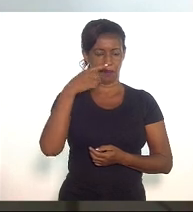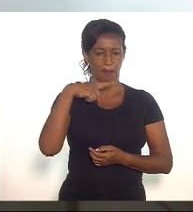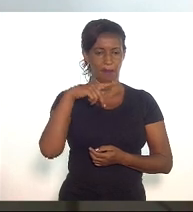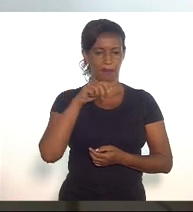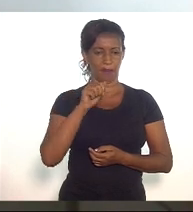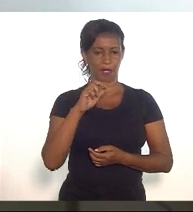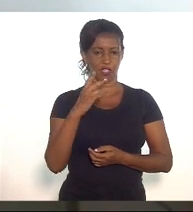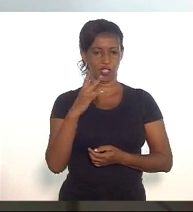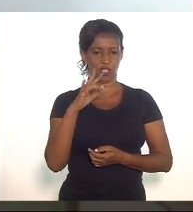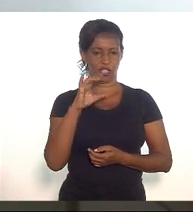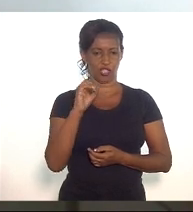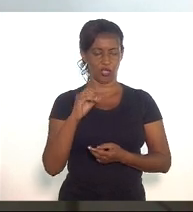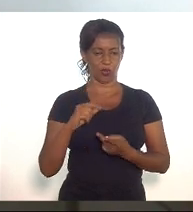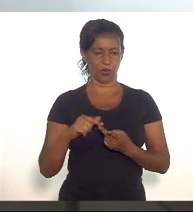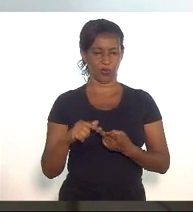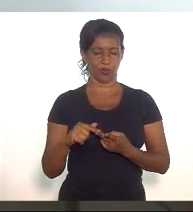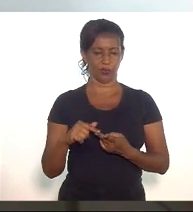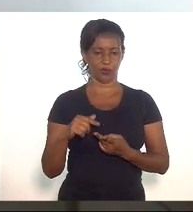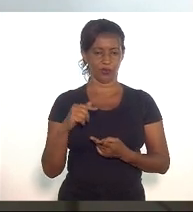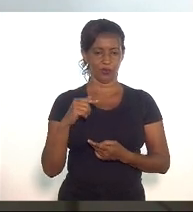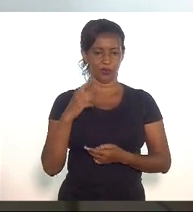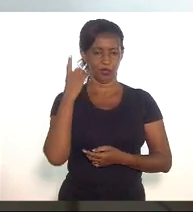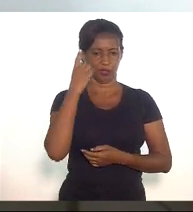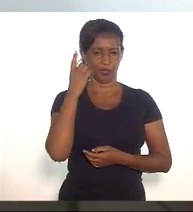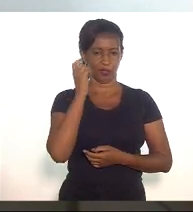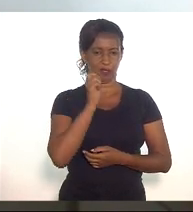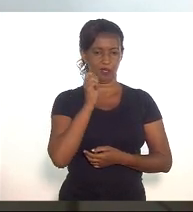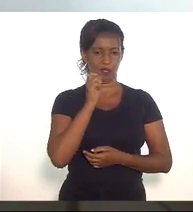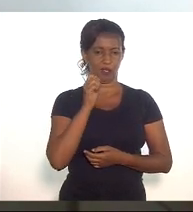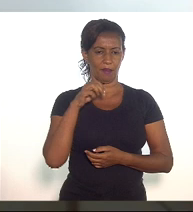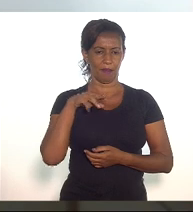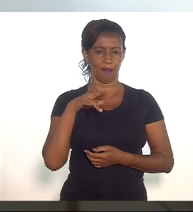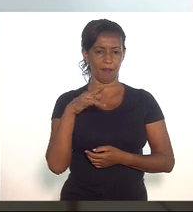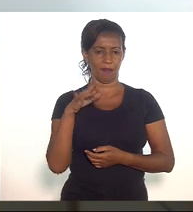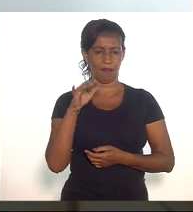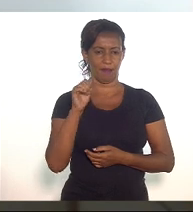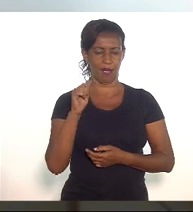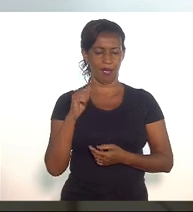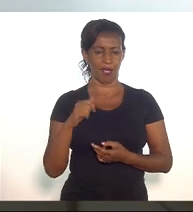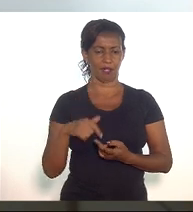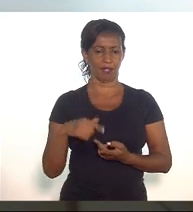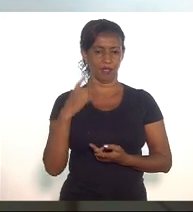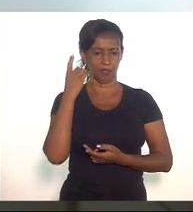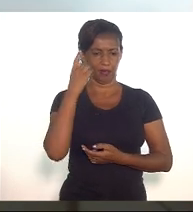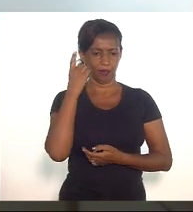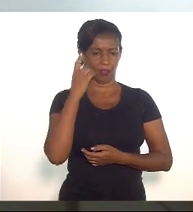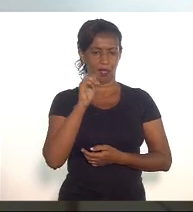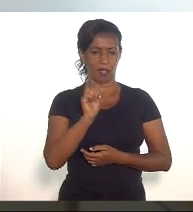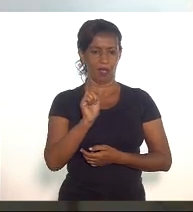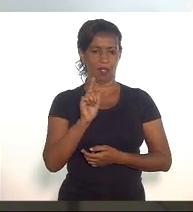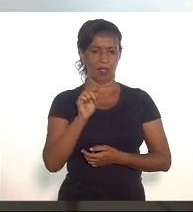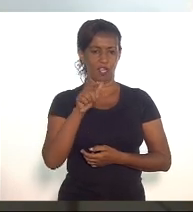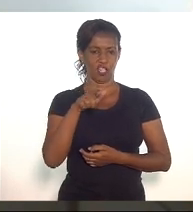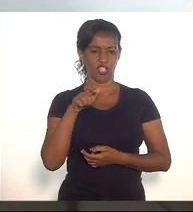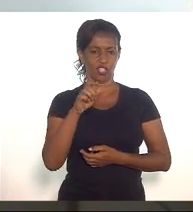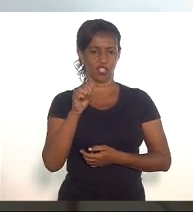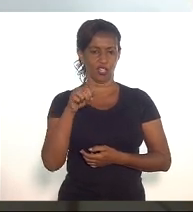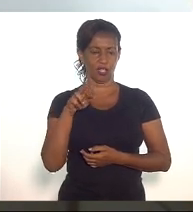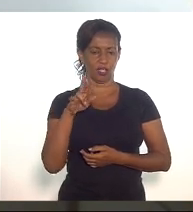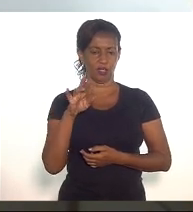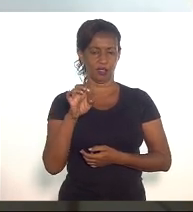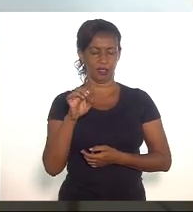Pacheco, da deputada Marta Rocha, do deputado Alexandre Freitas e do